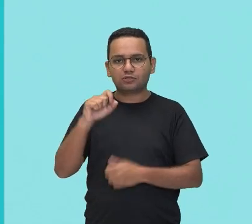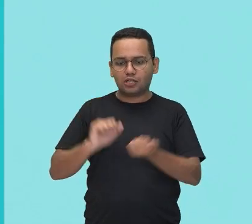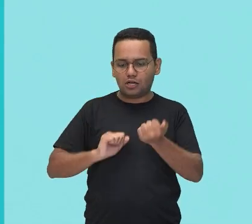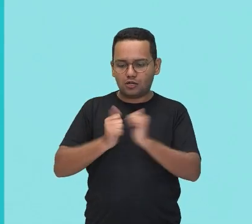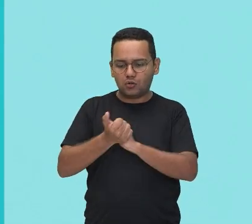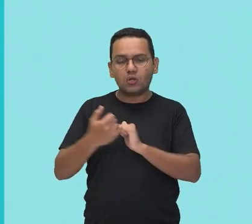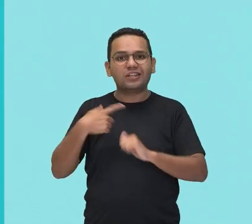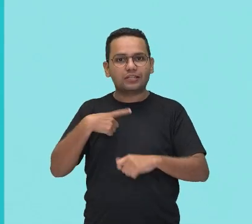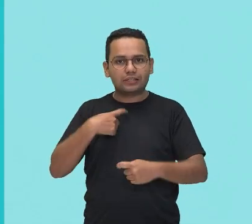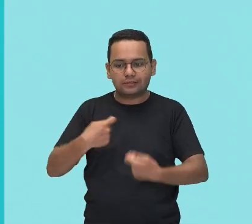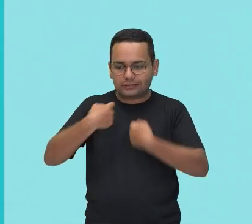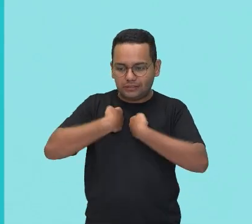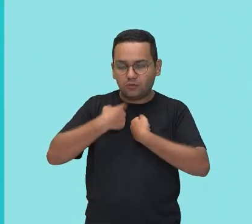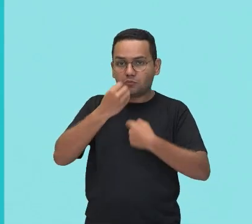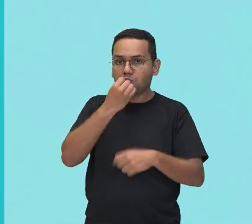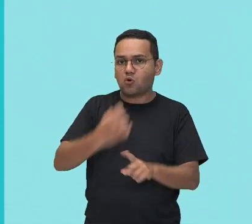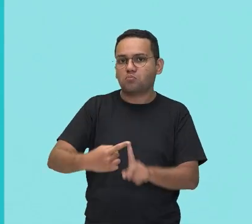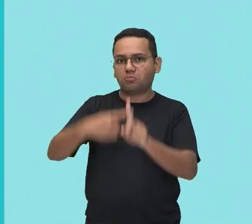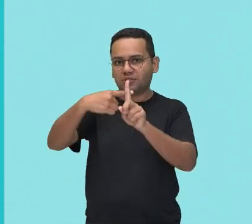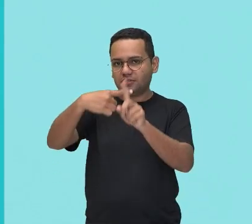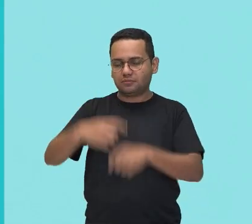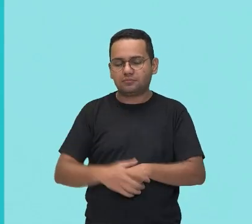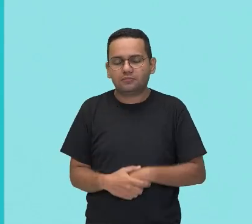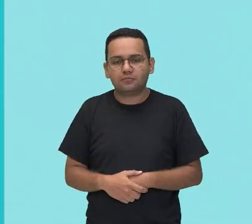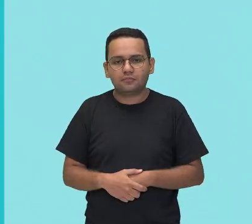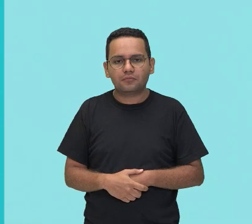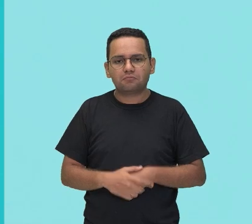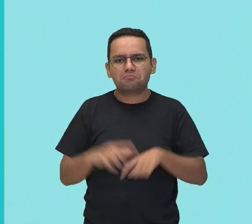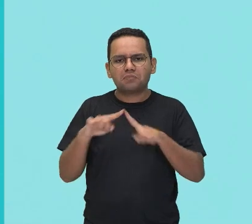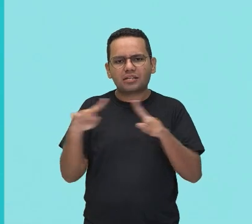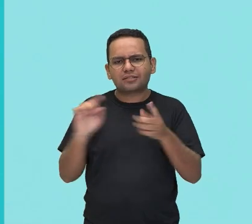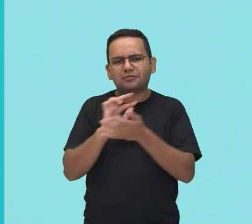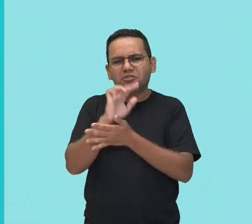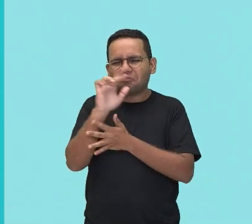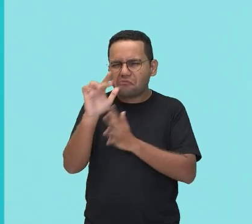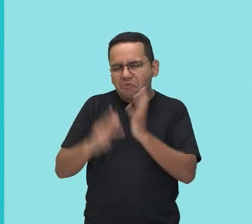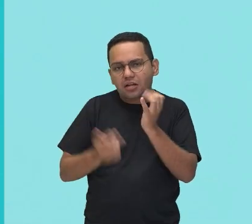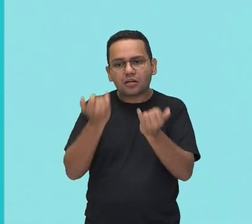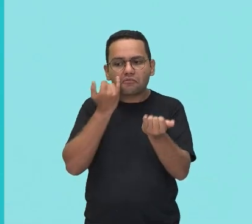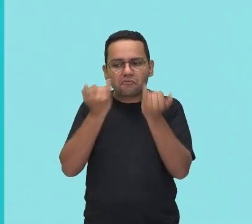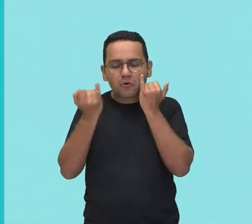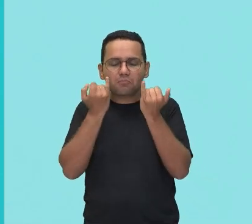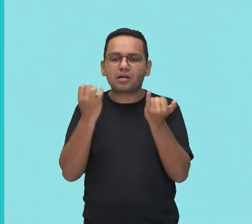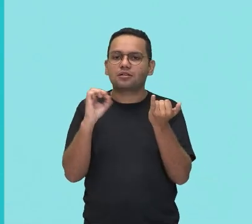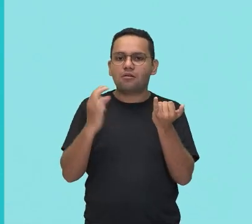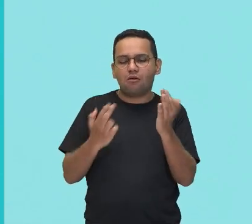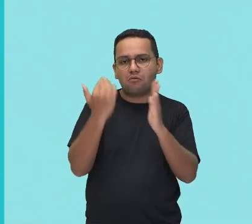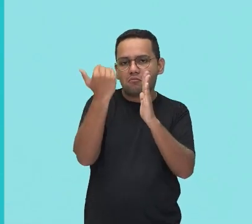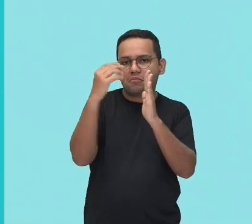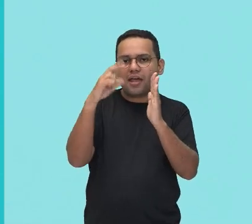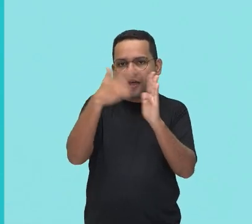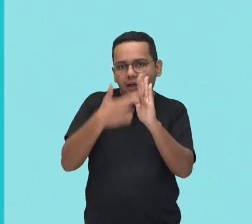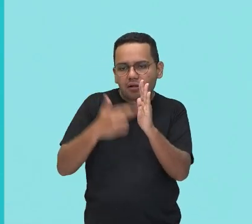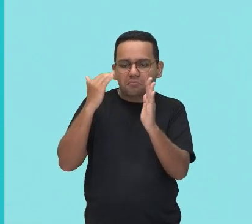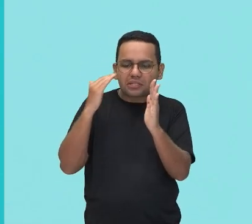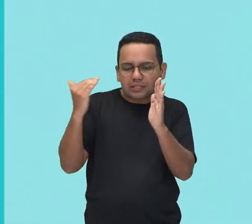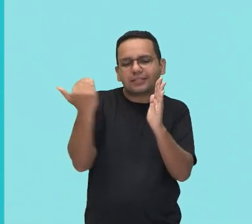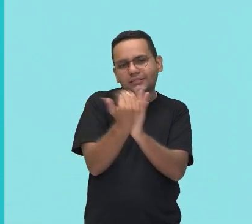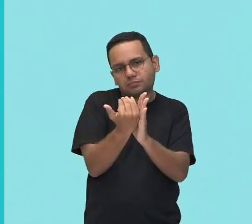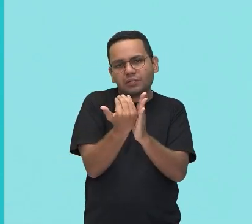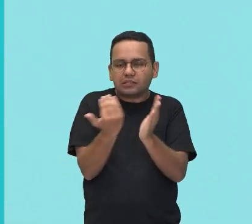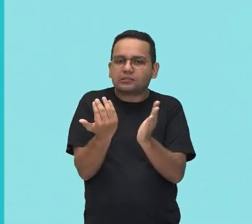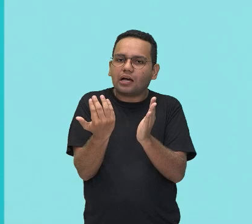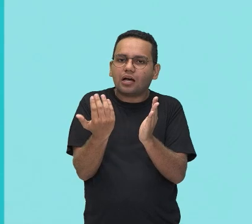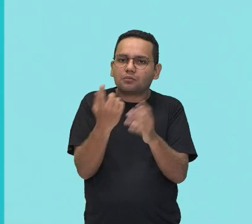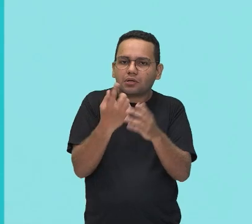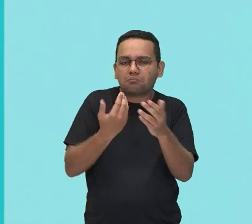impacta positivamente, né, com toda essa filosofia que existe por trás dela, né, impacta positivamente